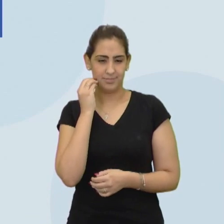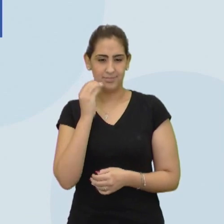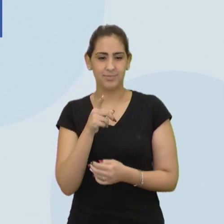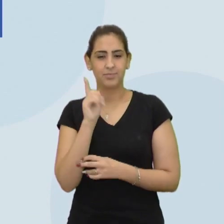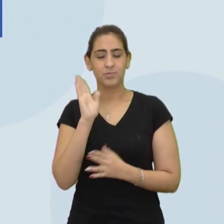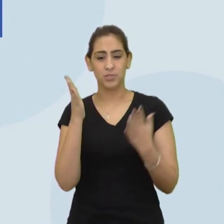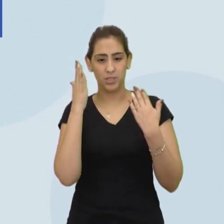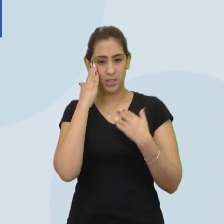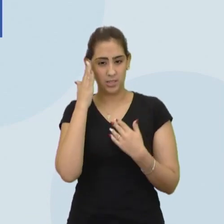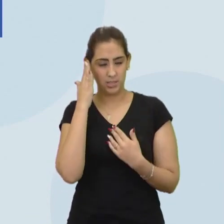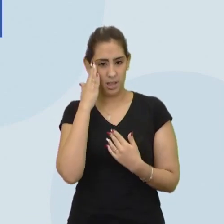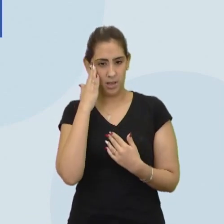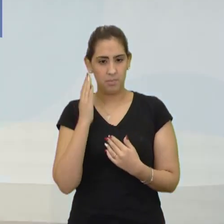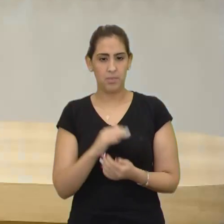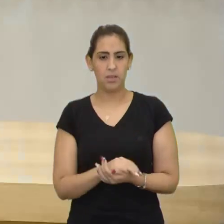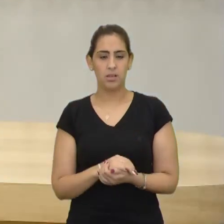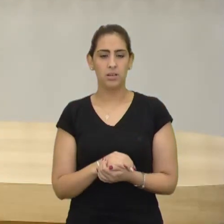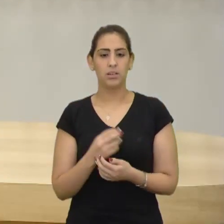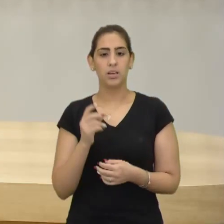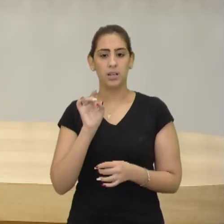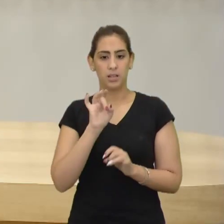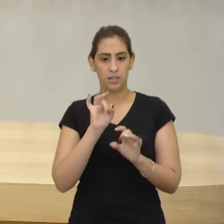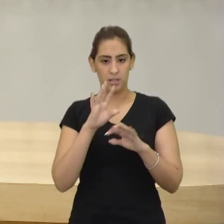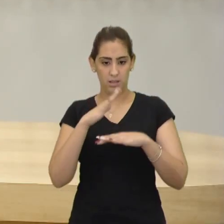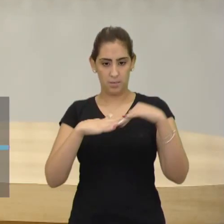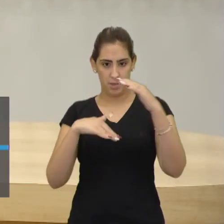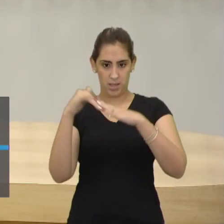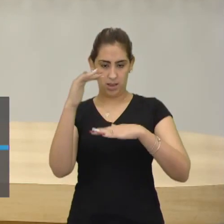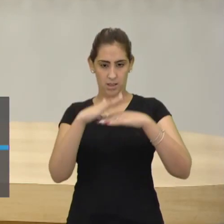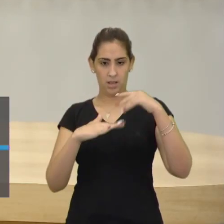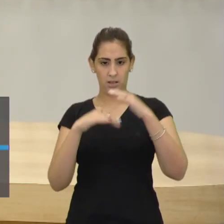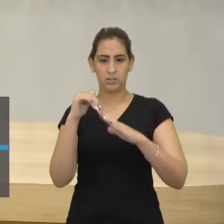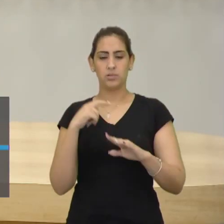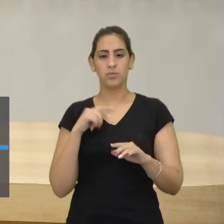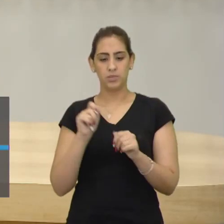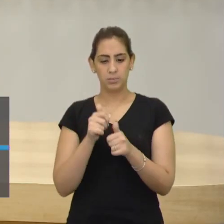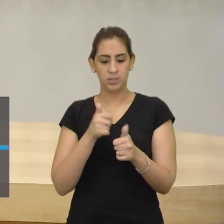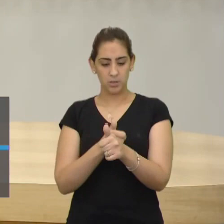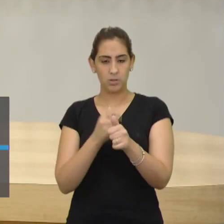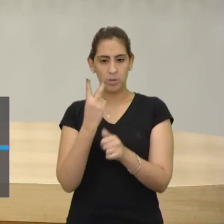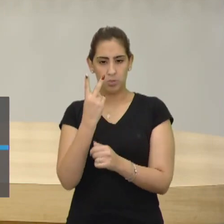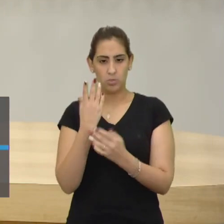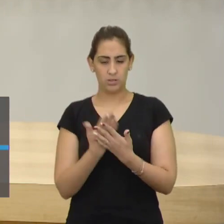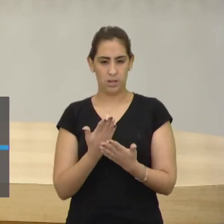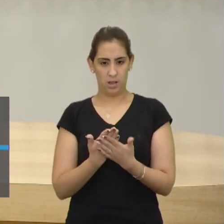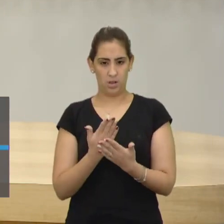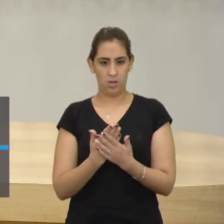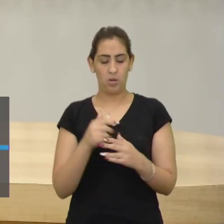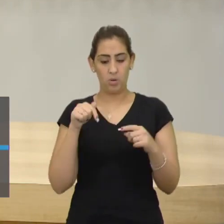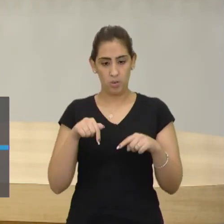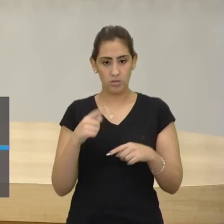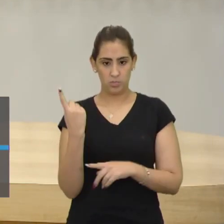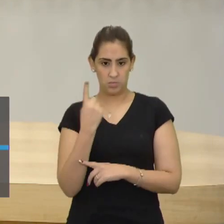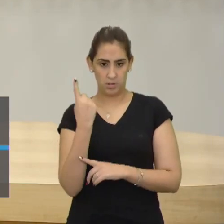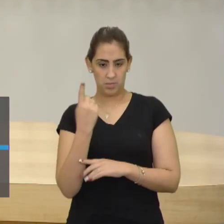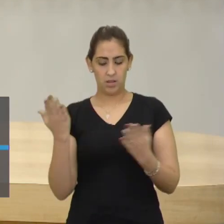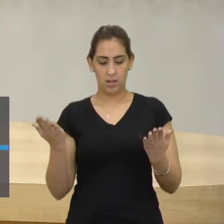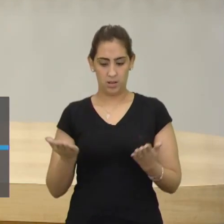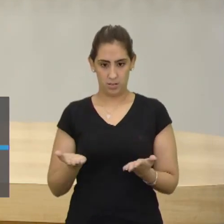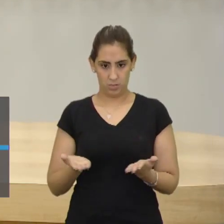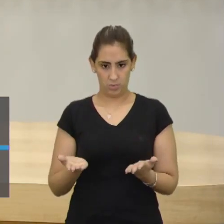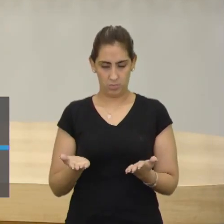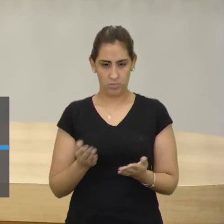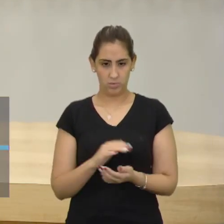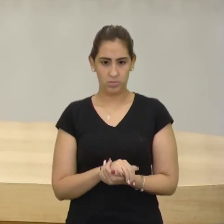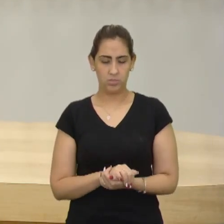sabem, a cada habilidade nós fazemos uma sequência de 2 aulas, portanto, a primeira aula hoje, né, que se intitula Filosofia